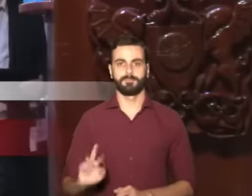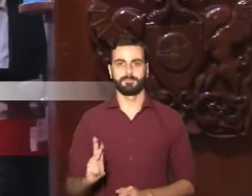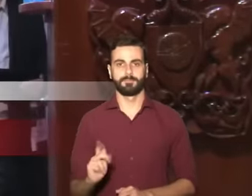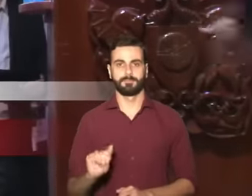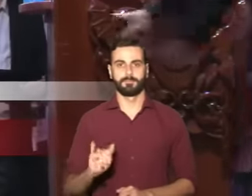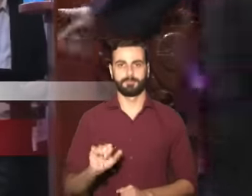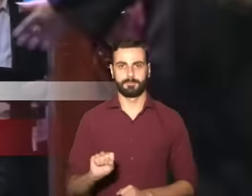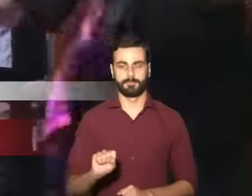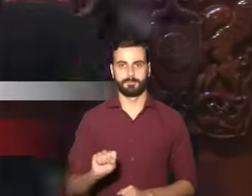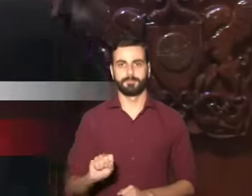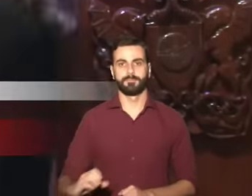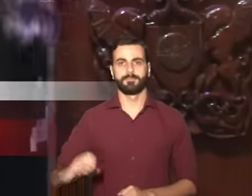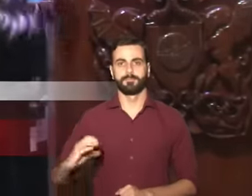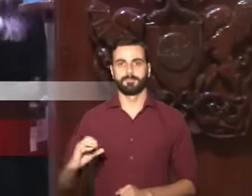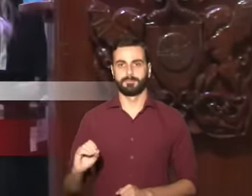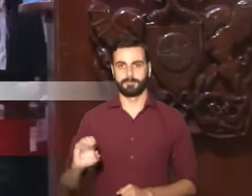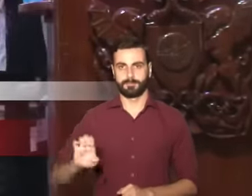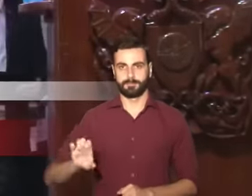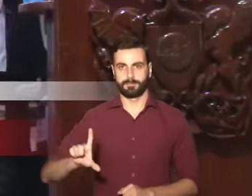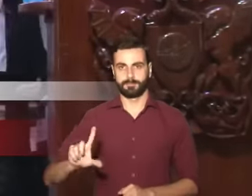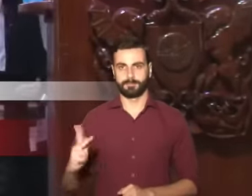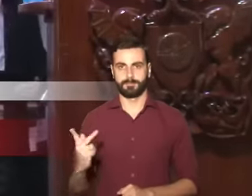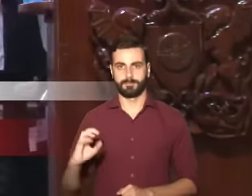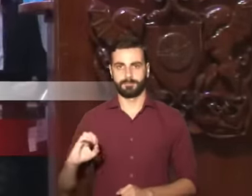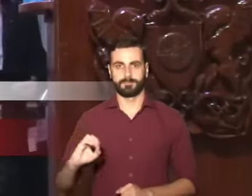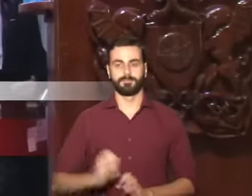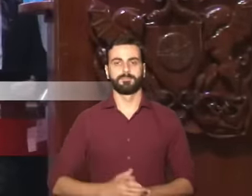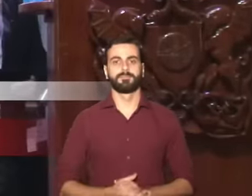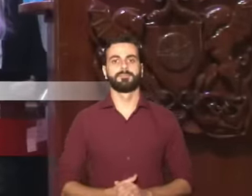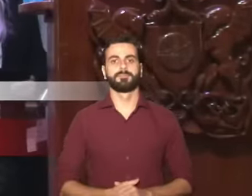Thaís Jaine Coelho.